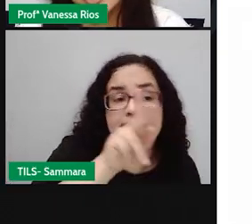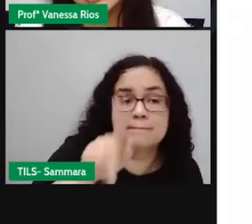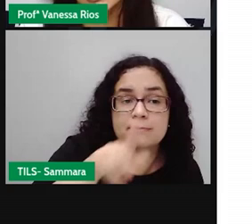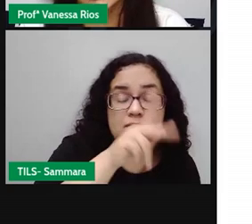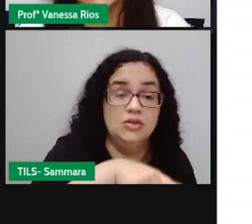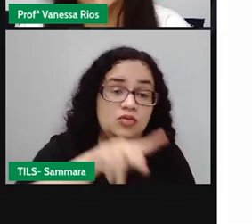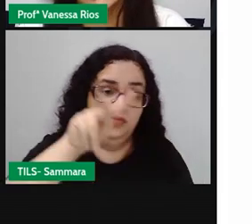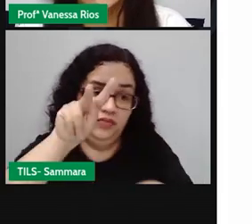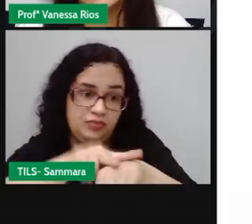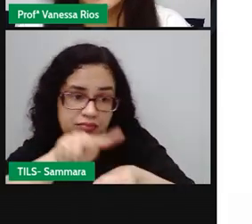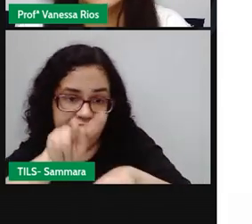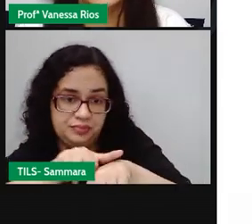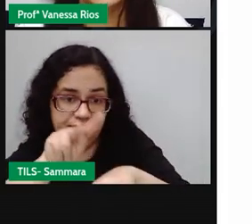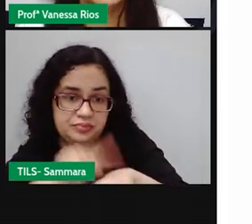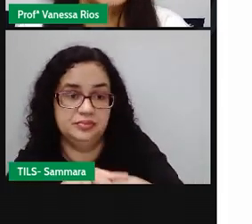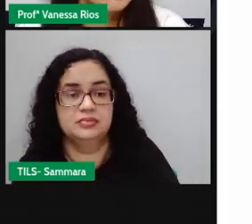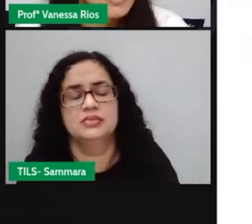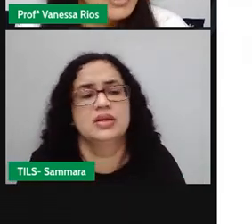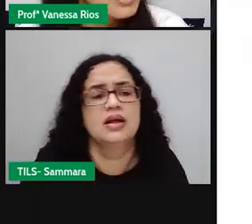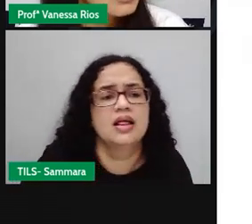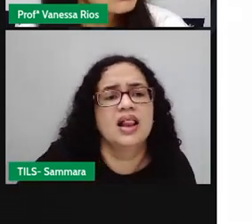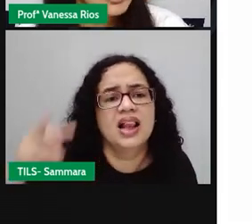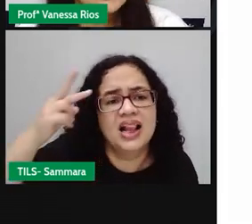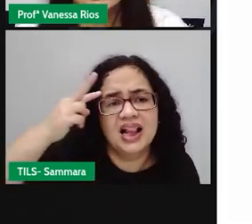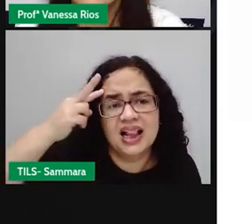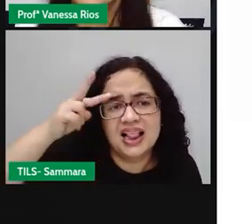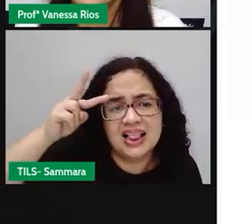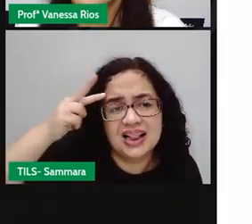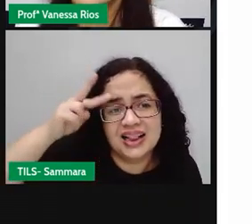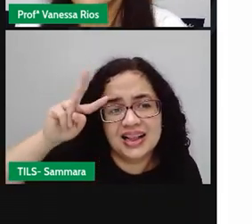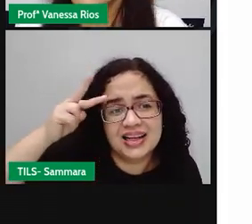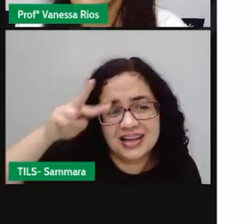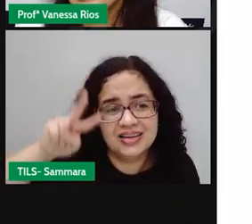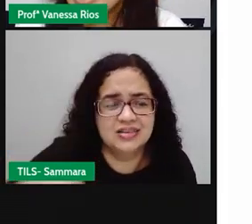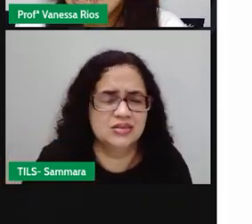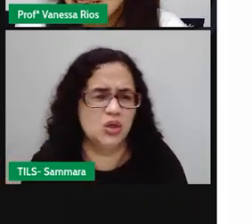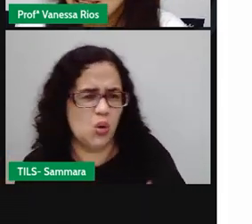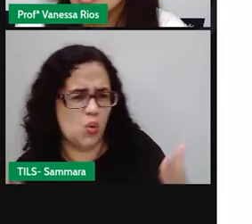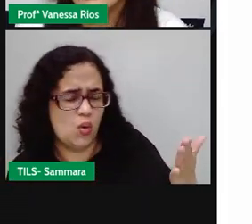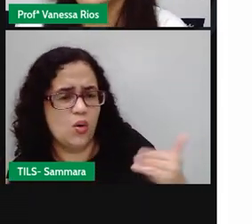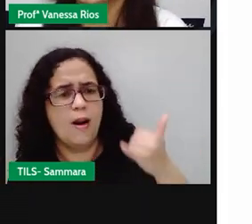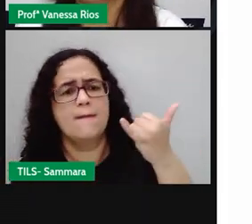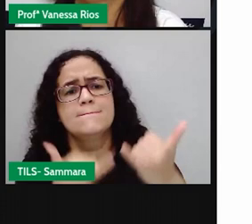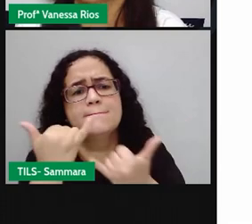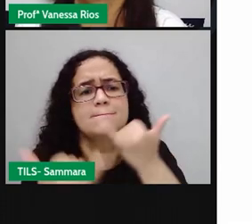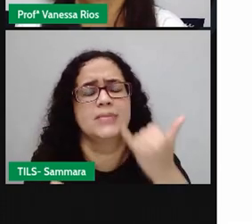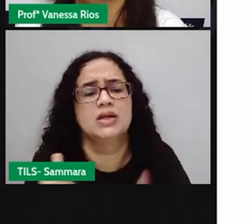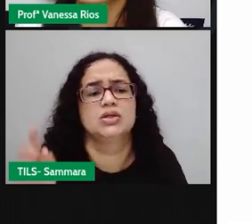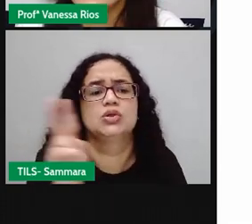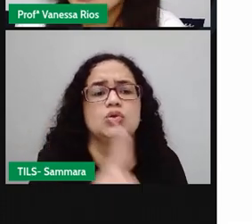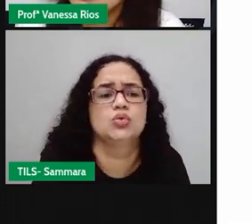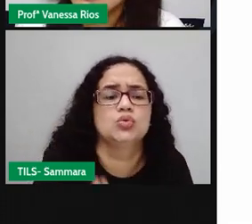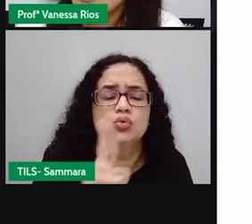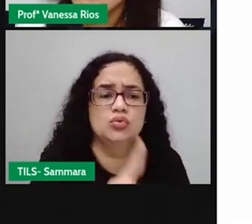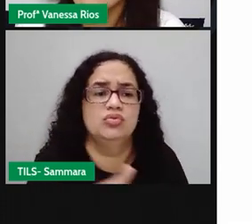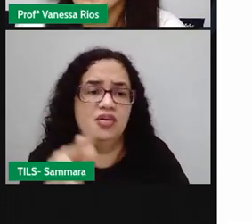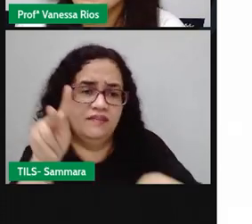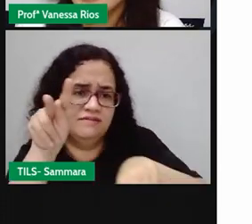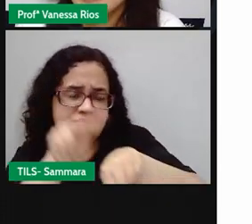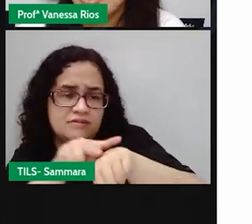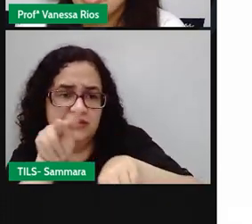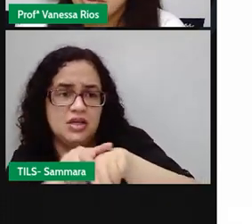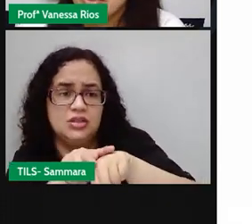do vidro. Vocês lembram aí, no dia a dia de vocês, algum brinquedo que utiliza o vidro